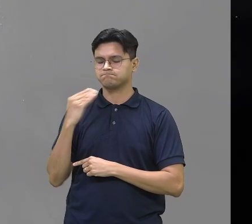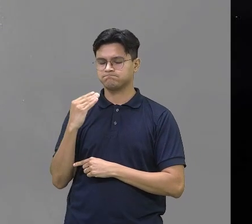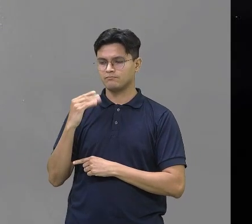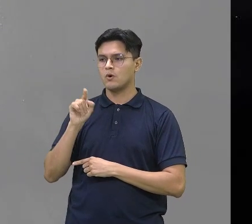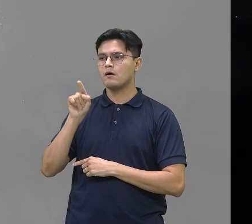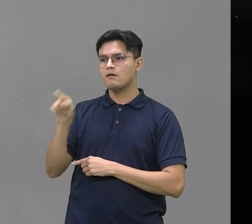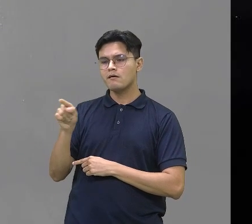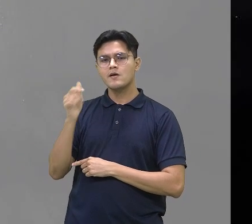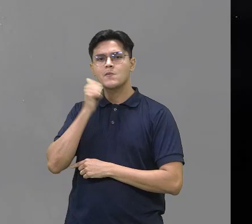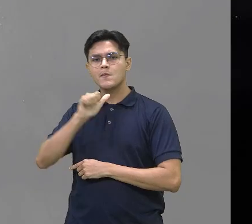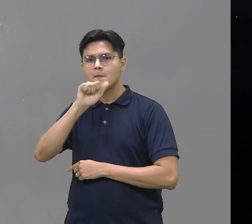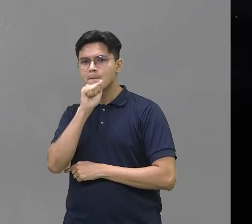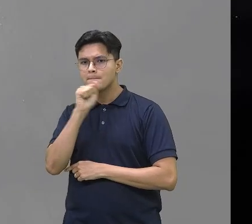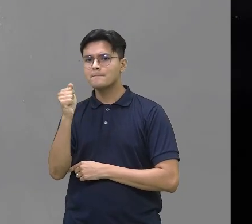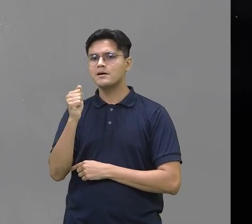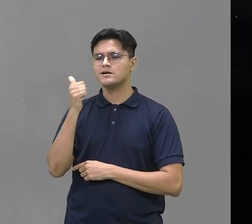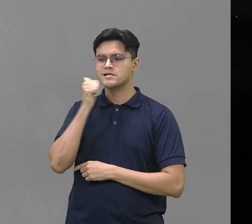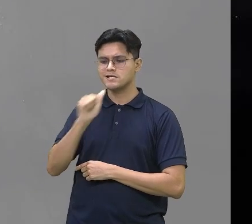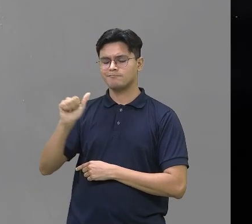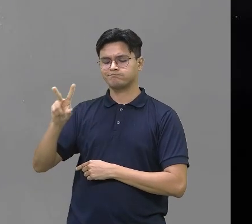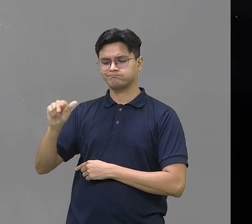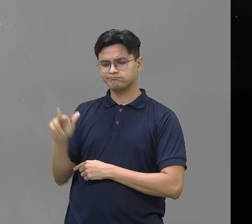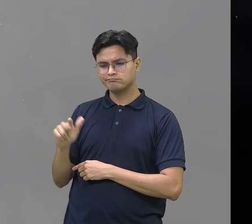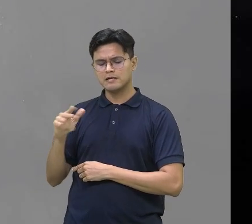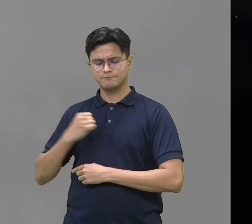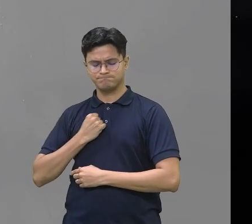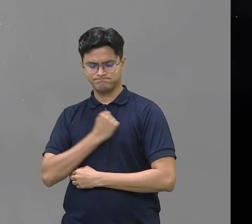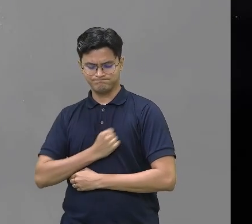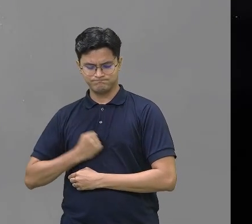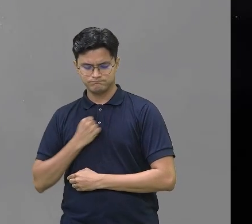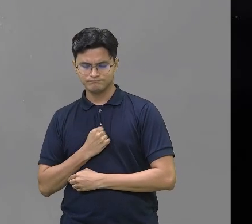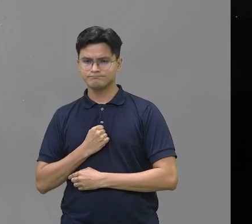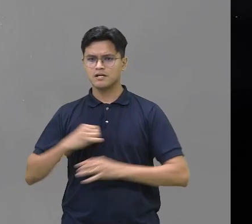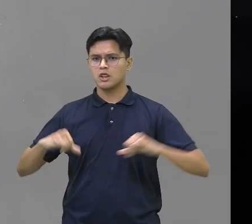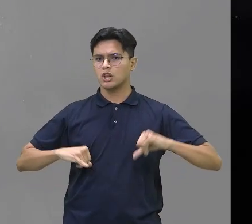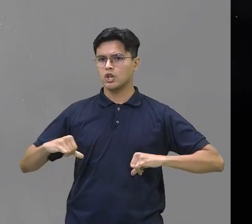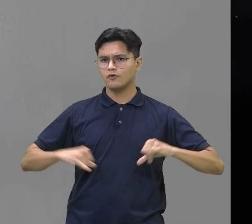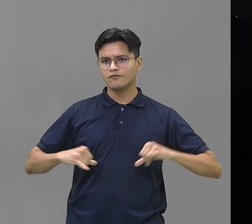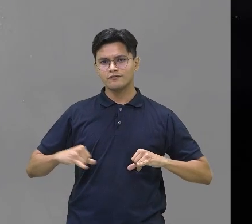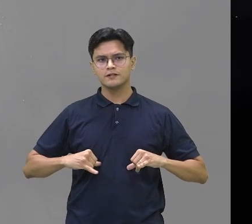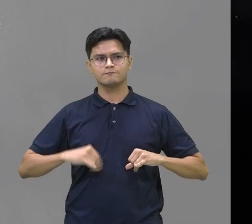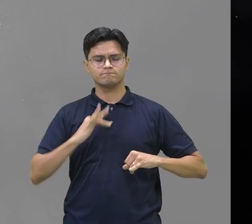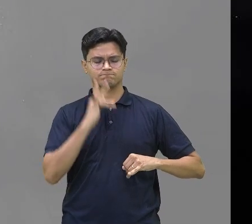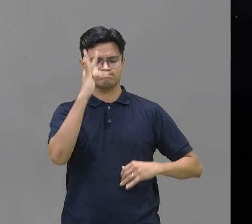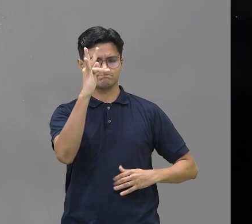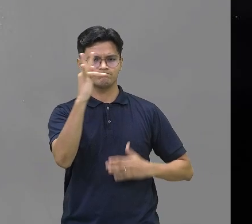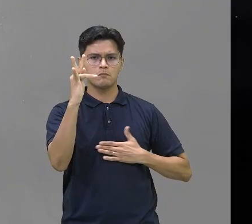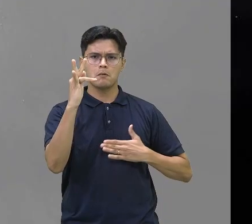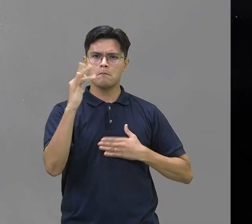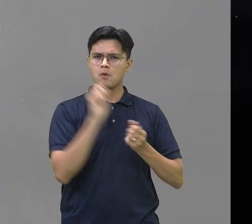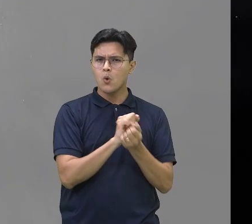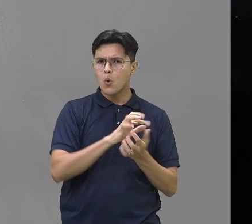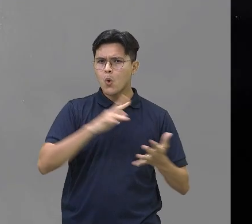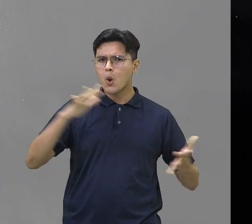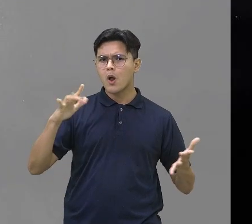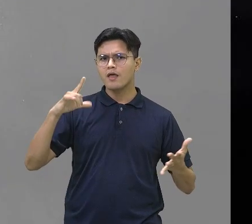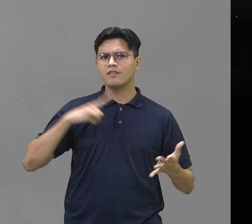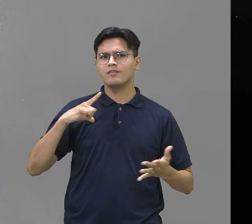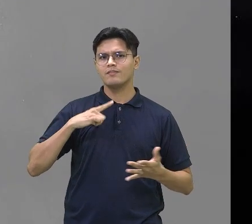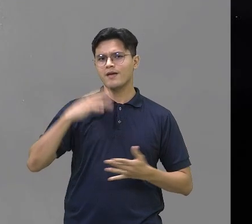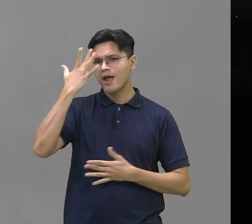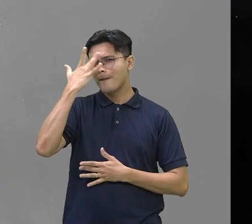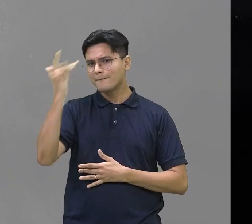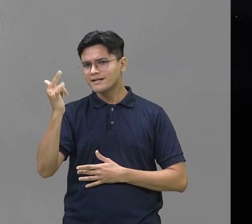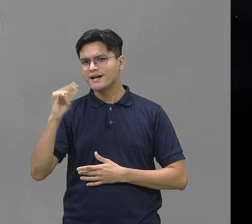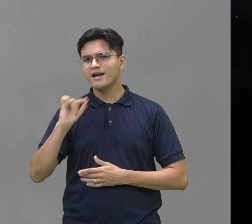morreria se eu morresse amanhã. Quanta glória presinto em meu futuro, que a aurora de por vir e que amanhã eu perdera chorando